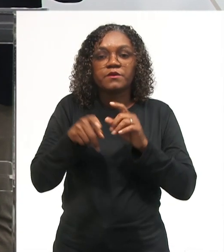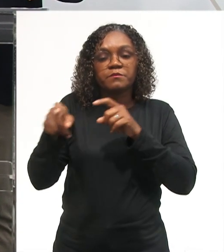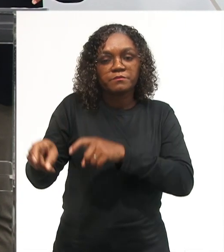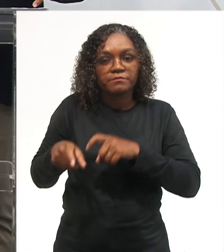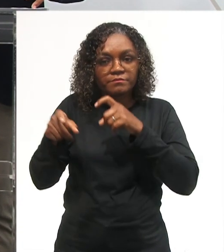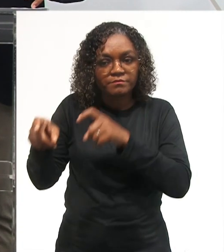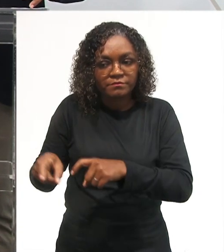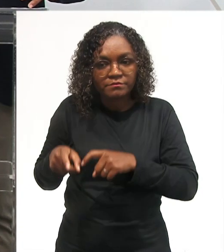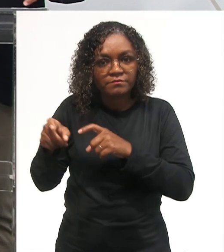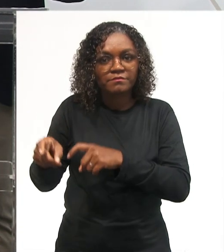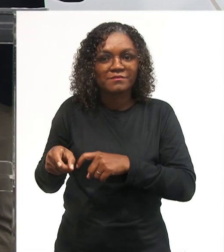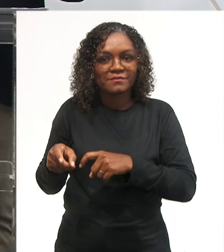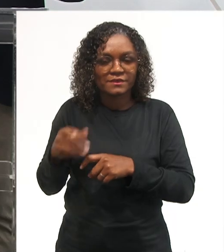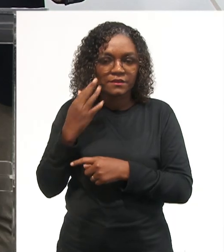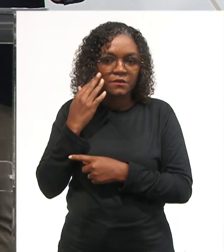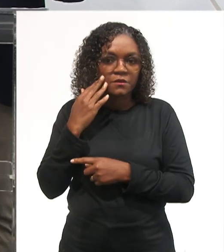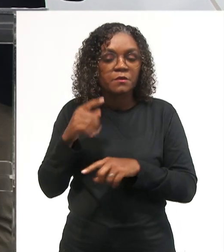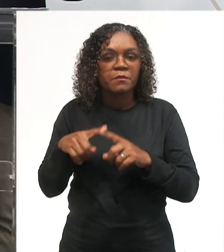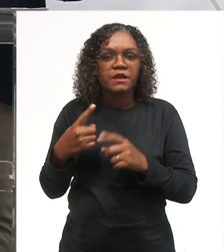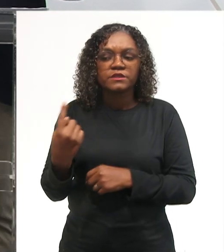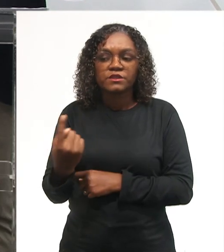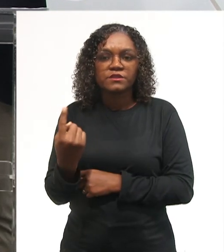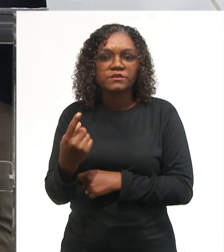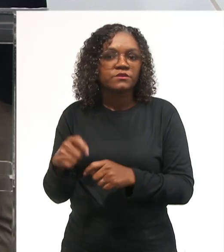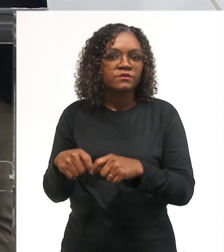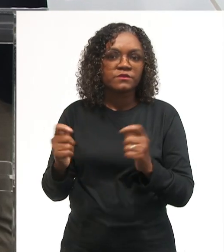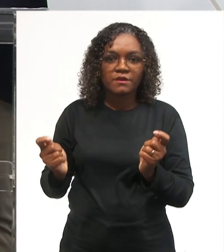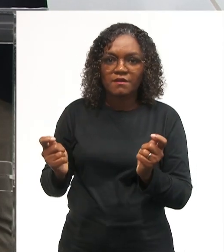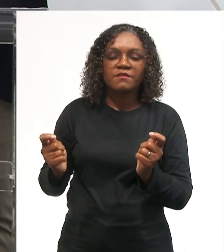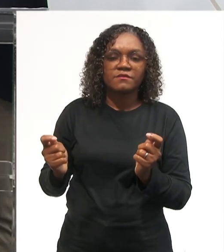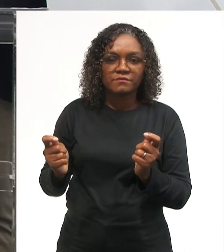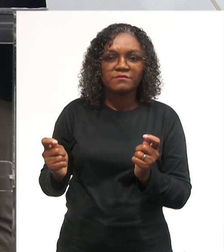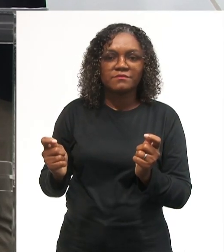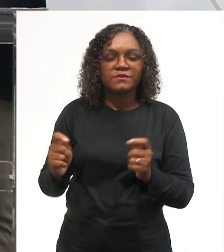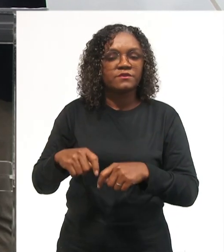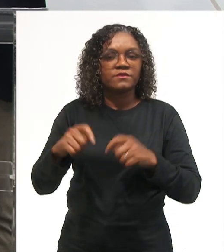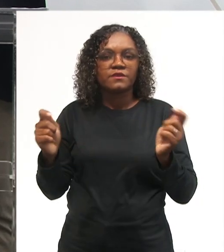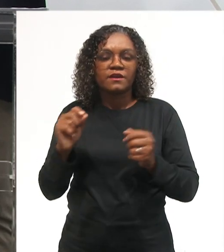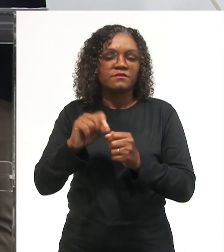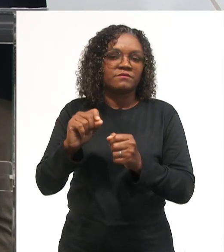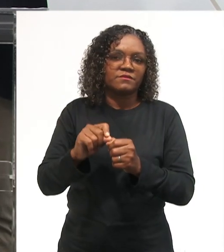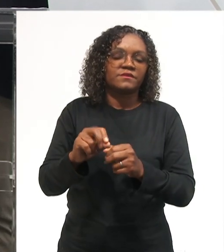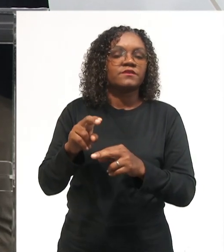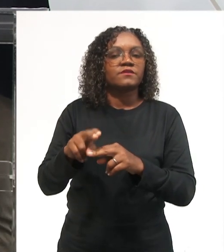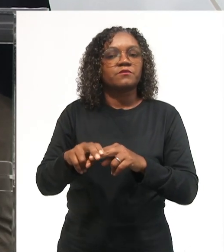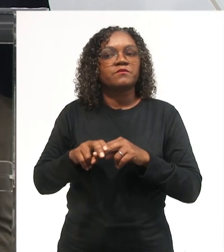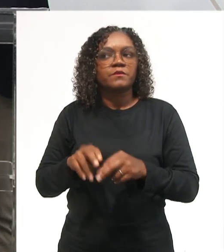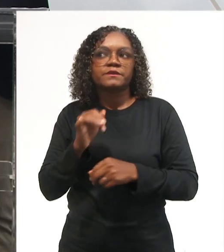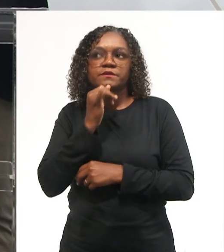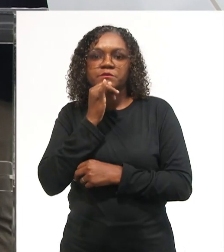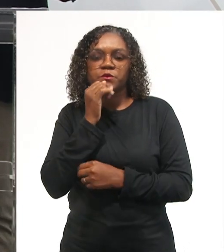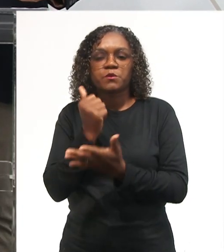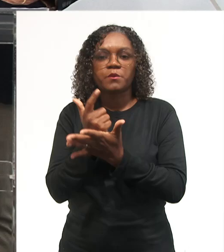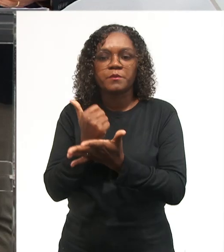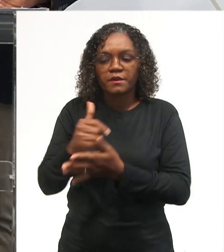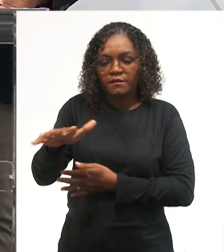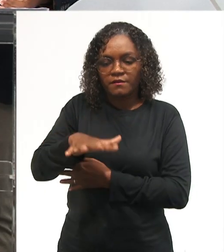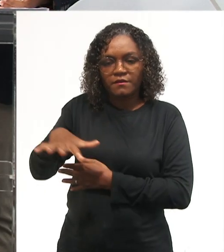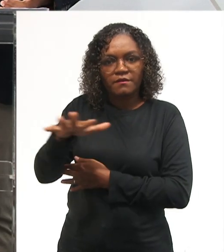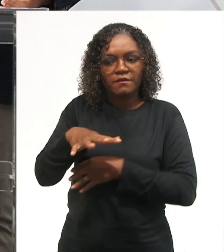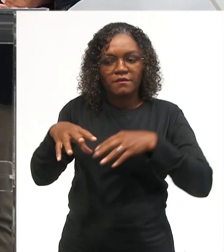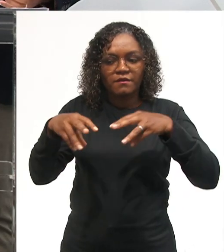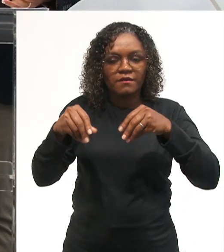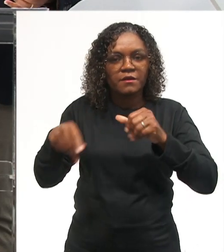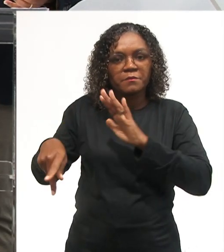por esses pequenos agricultores, mas eles sozinhos não têm condições de comprar uma área na região